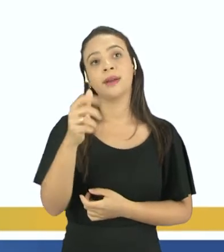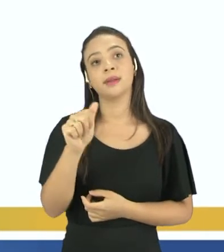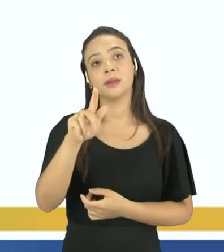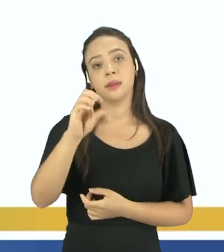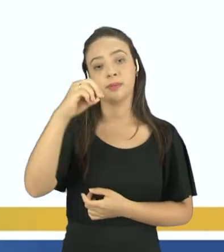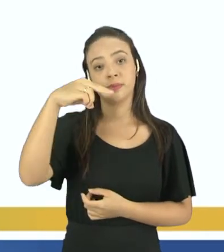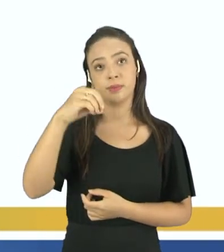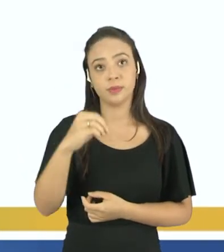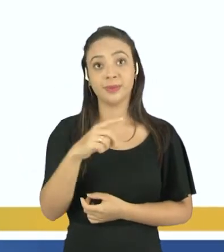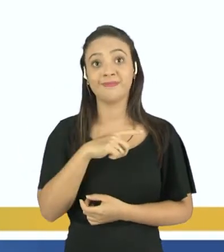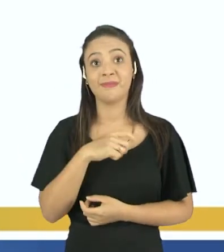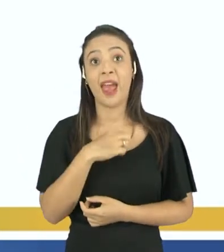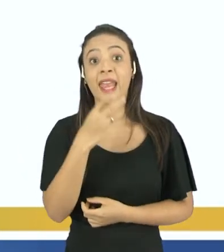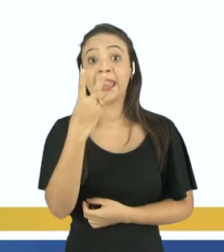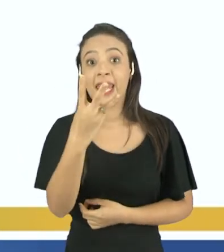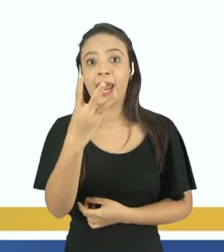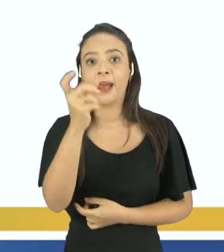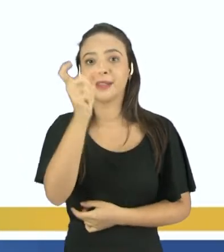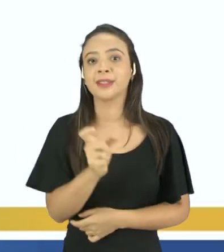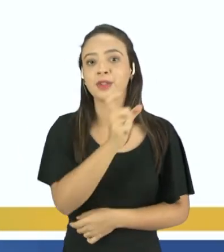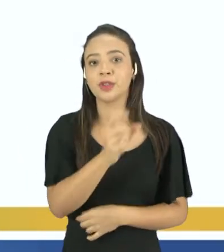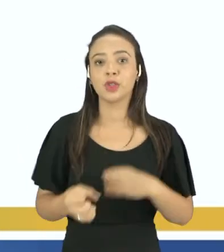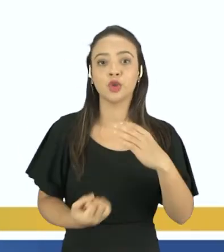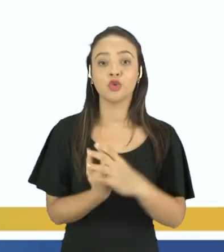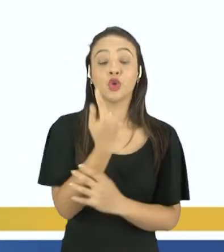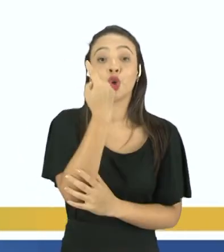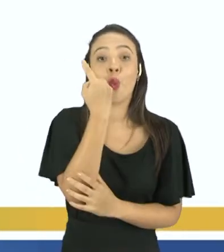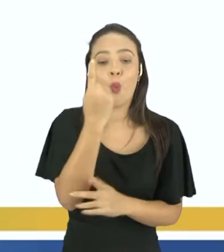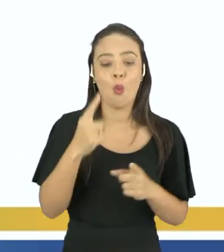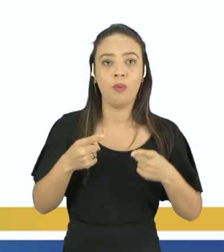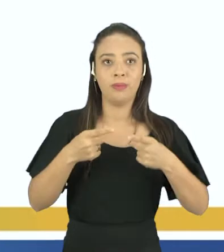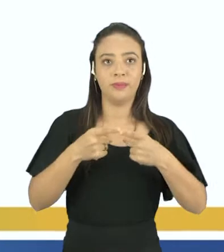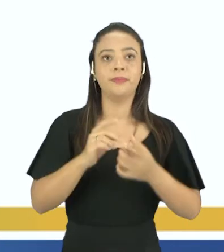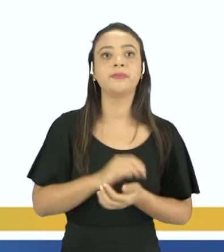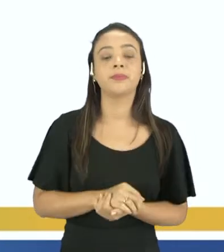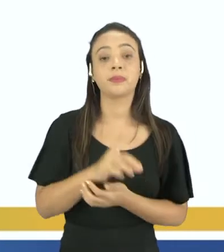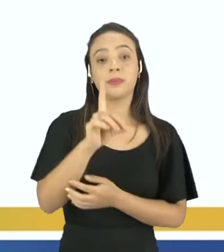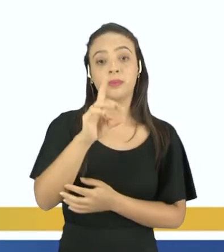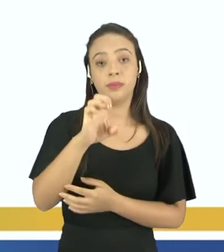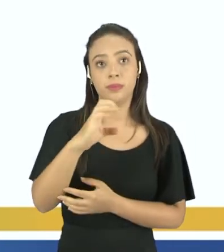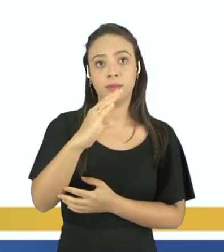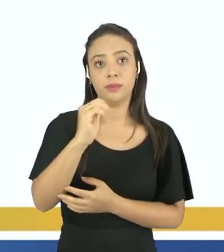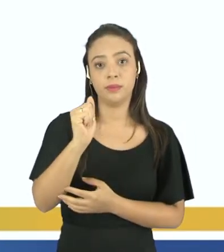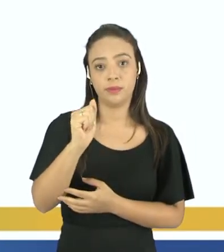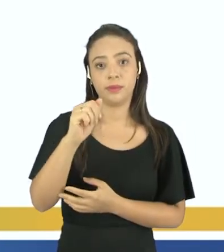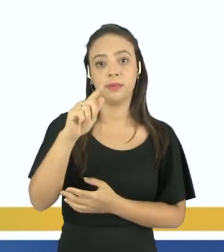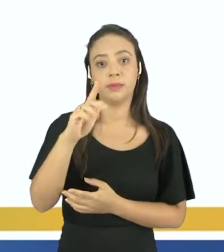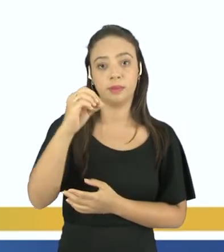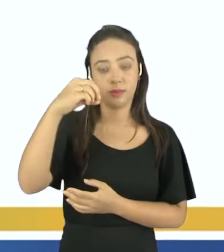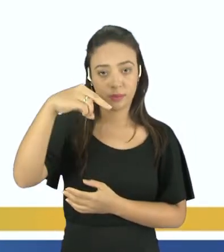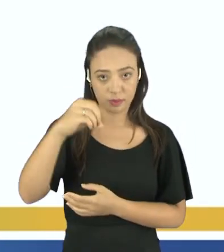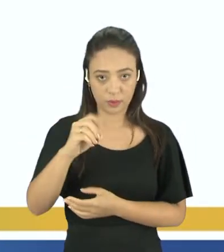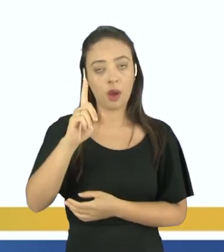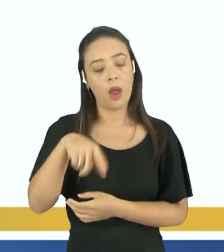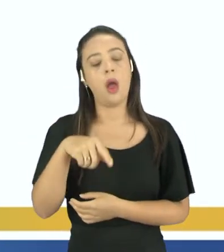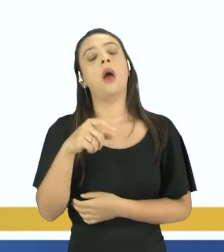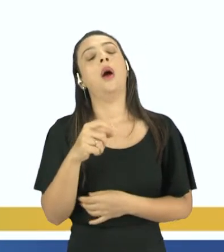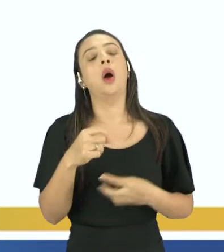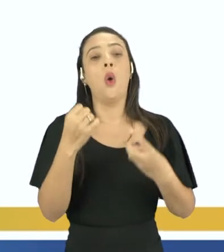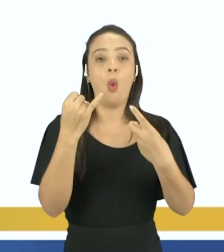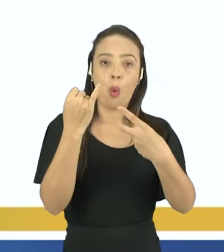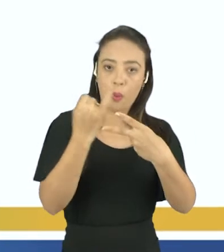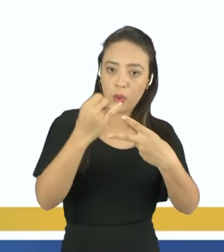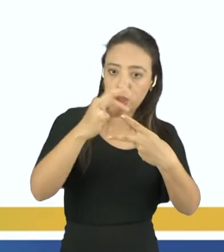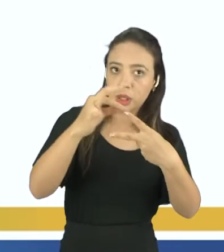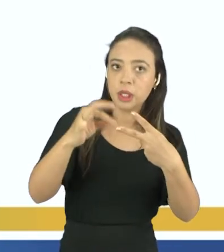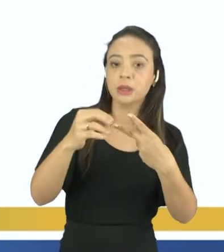diagonais saindo aí que o mesmo vértice e quando nós temos um decágono tem um polígono de 10 lados nós temos sete diagonais saindo